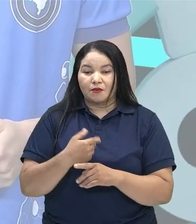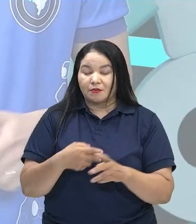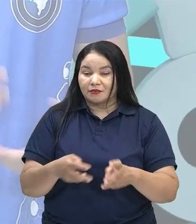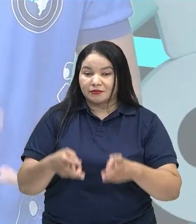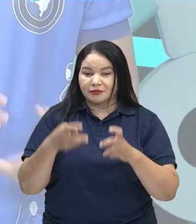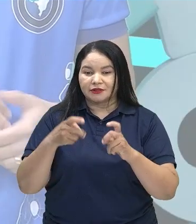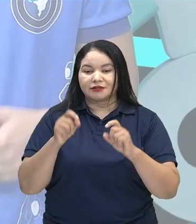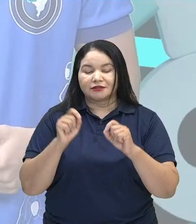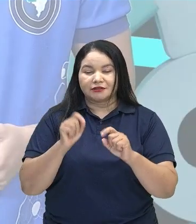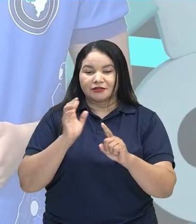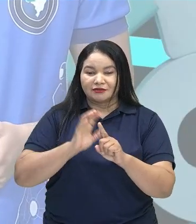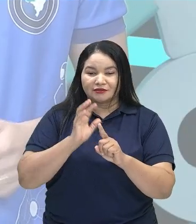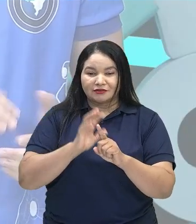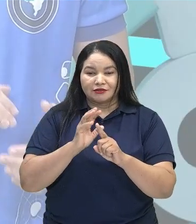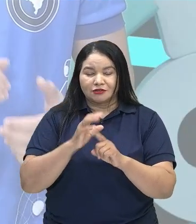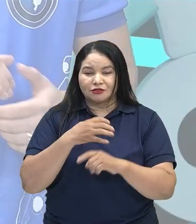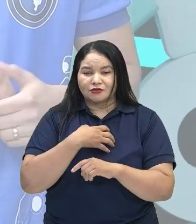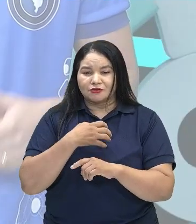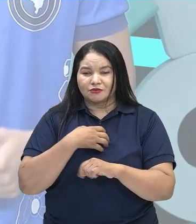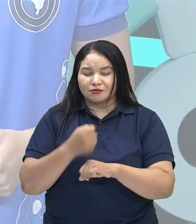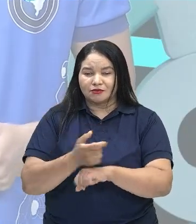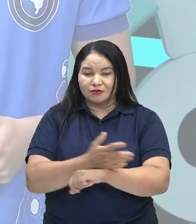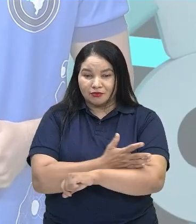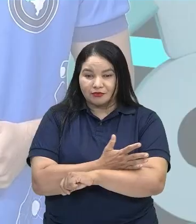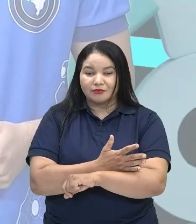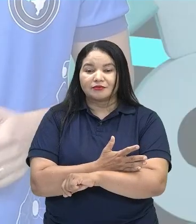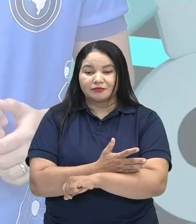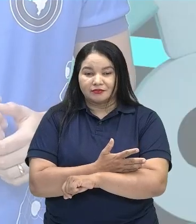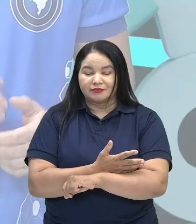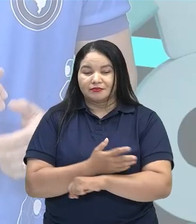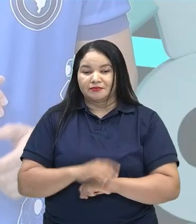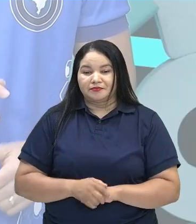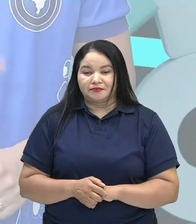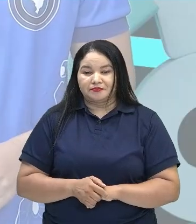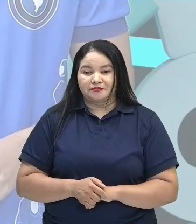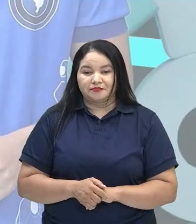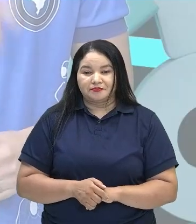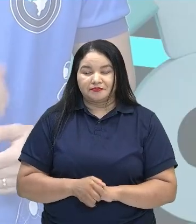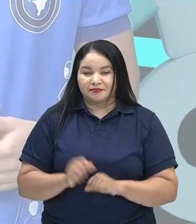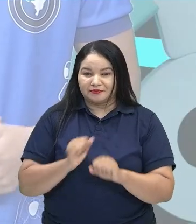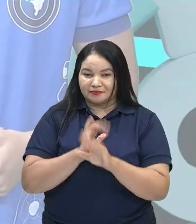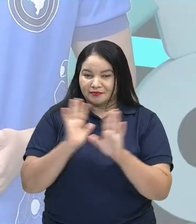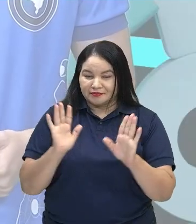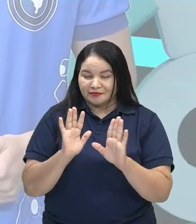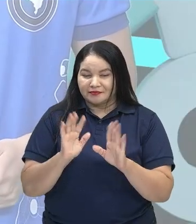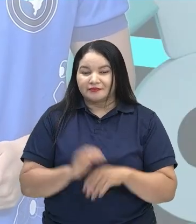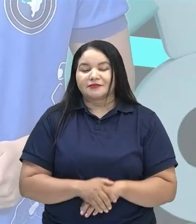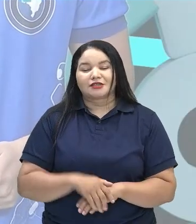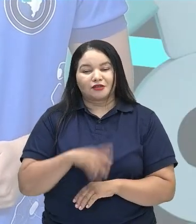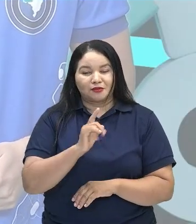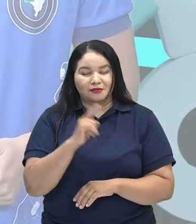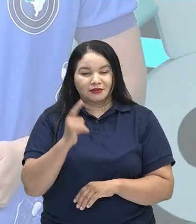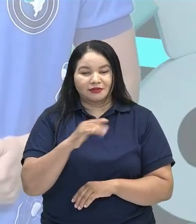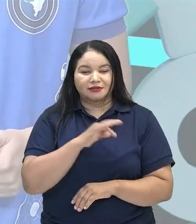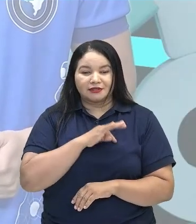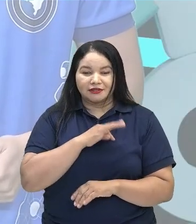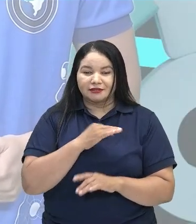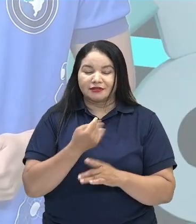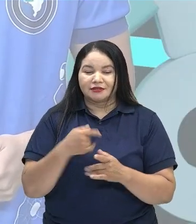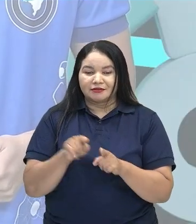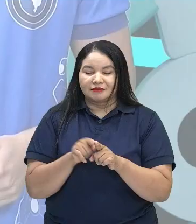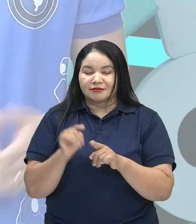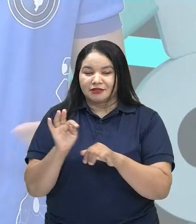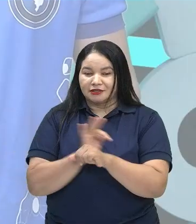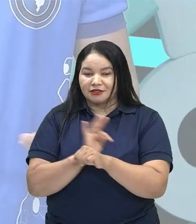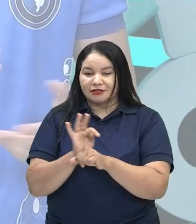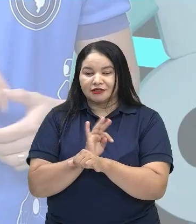apelo emocional, o emotional appeal aqui nesse texto. Ok? Ficou claro? Mas temos mais técnicas de persuasão para identificar nesse